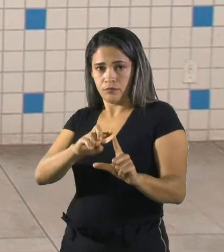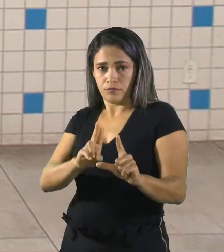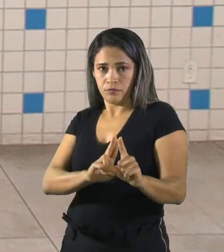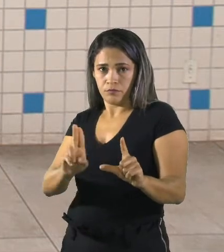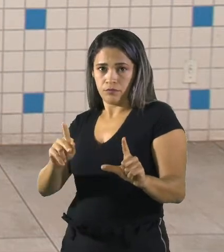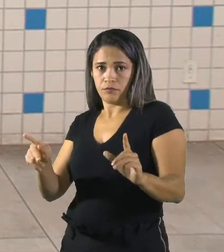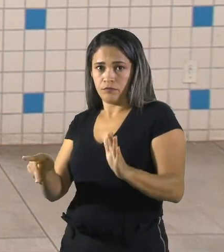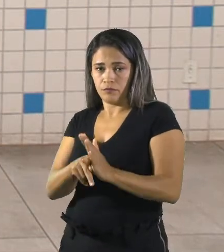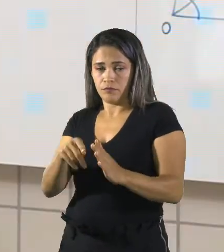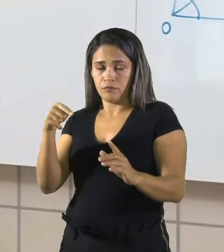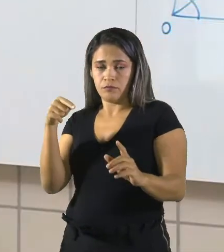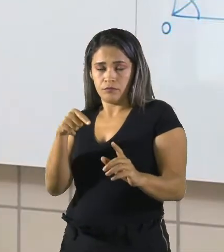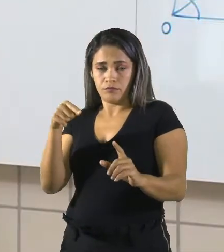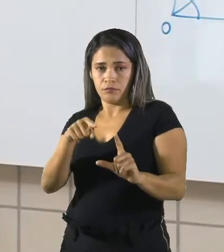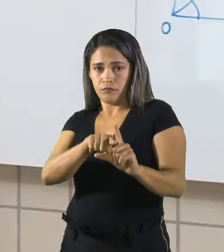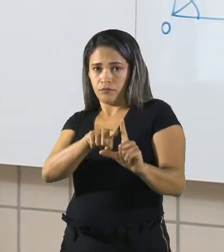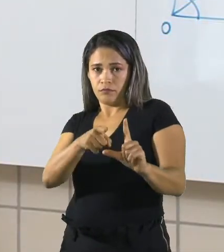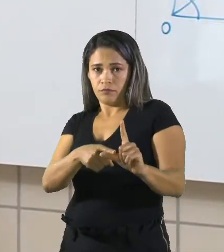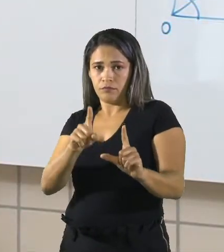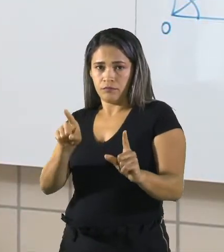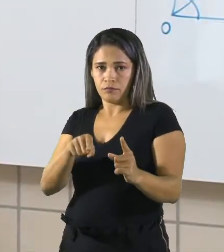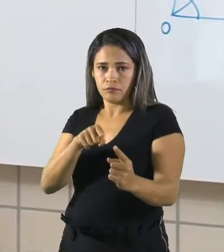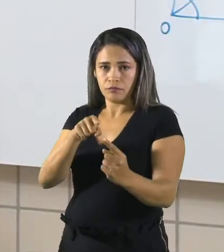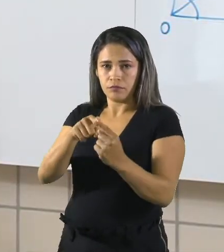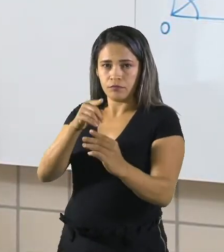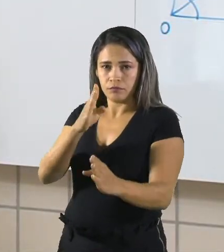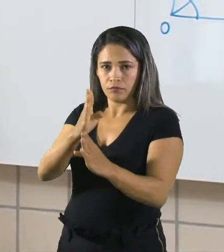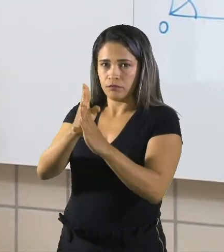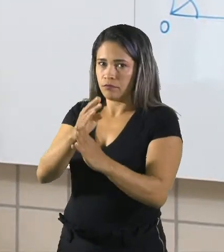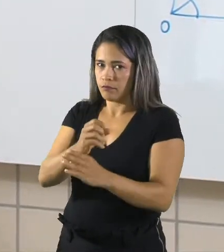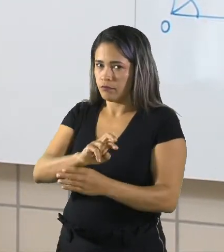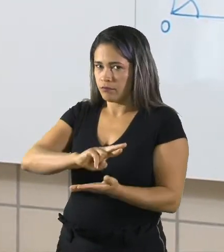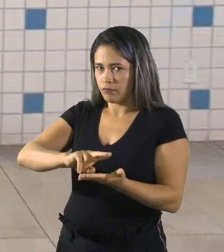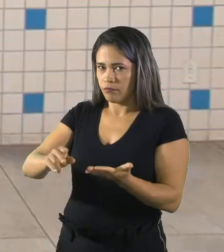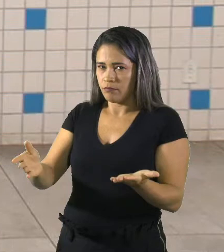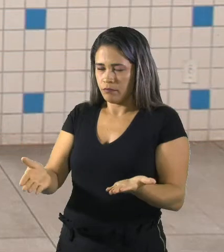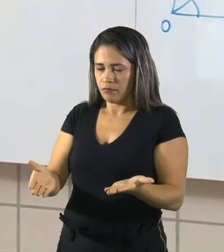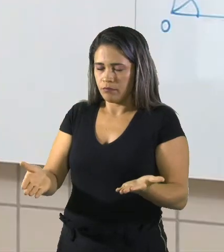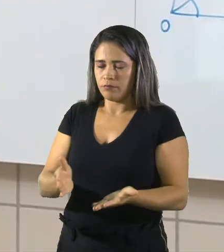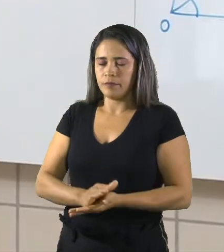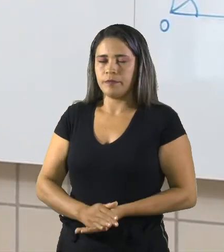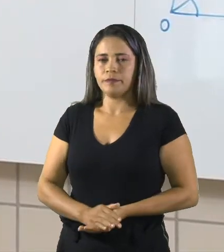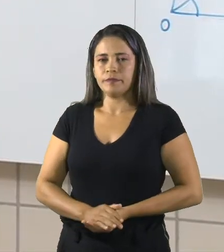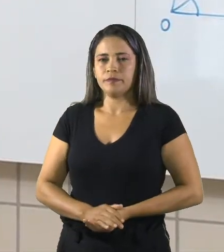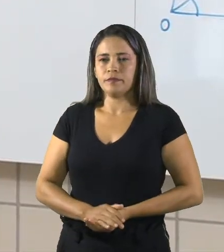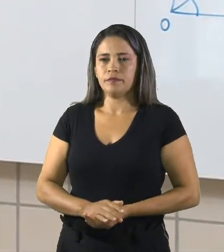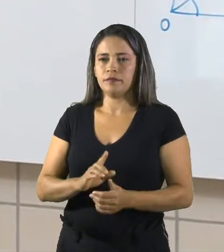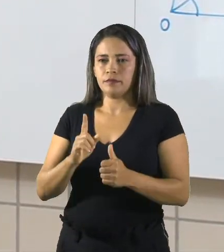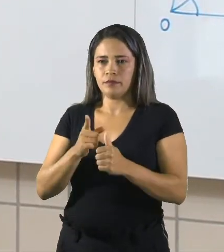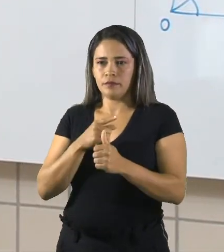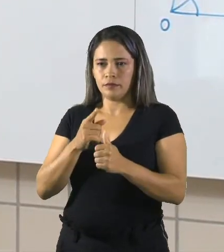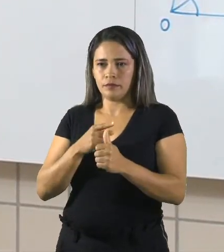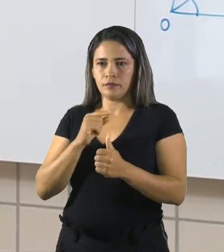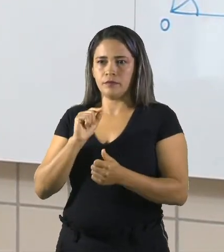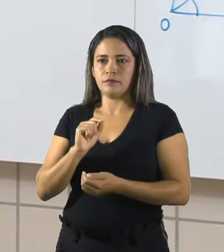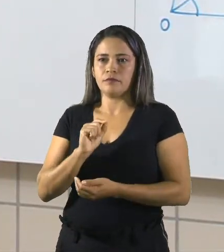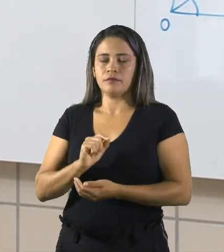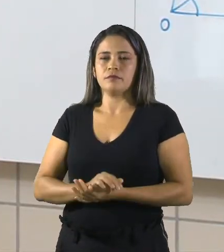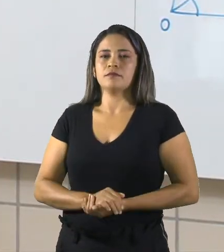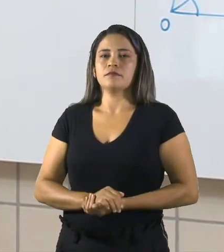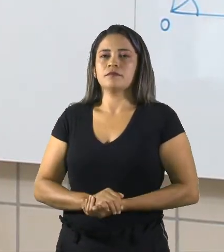aquele ângulo. E nós vamos identificar algumas a partir de agora. Vejam só. A primeira classificação de um ângulo é o